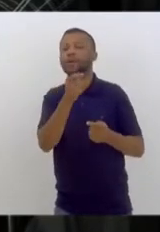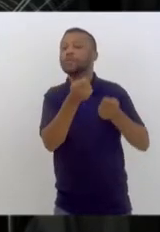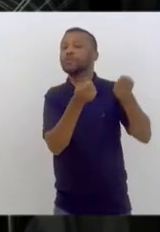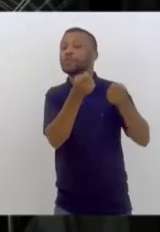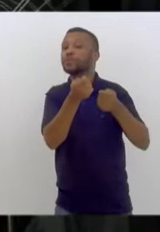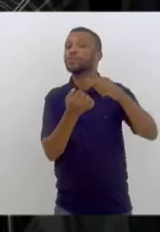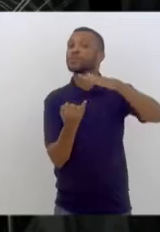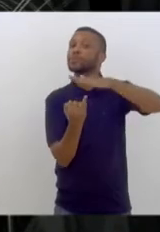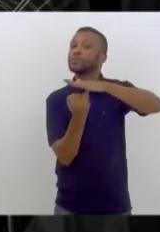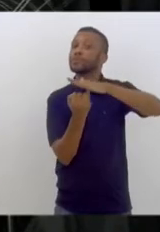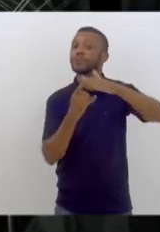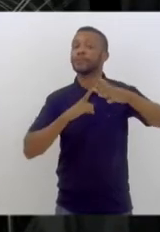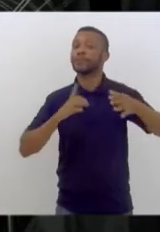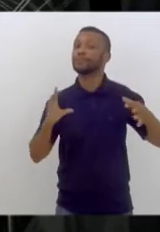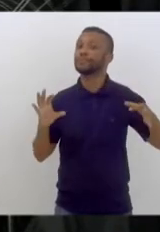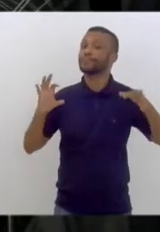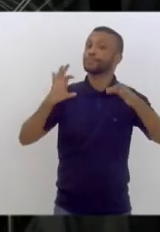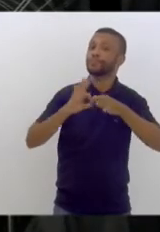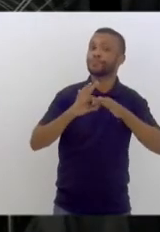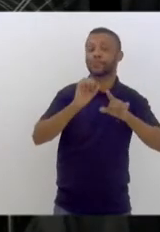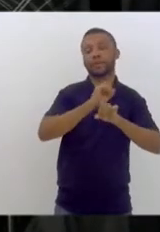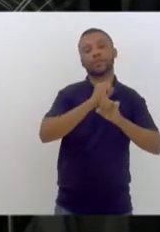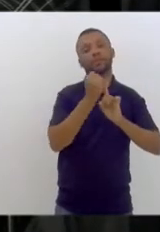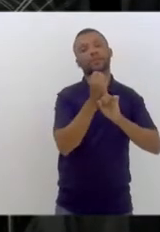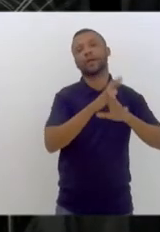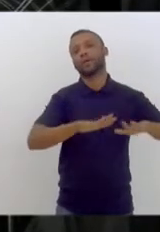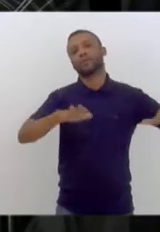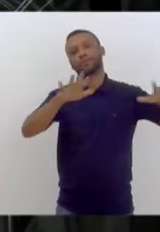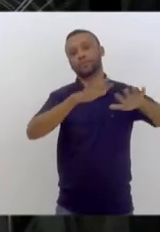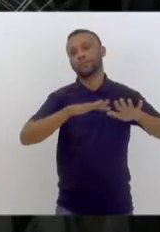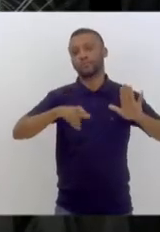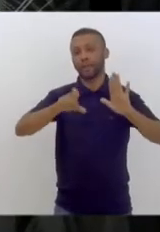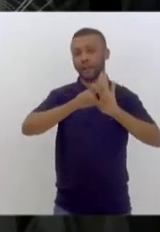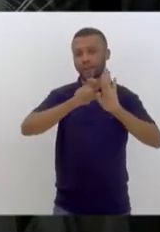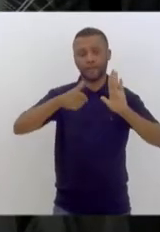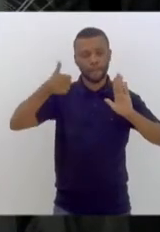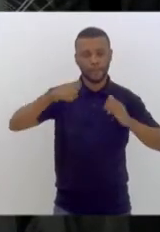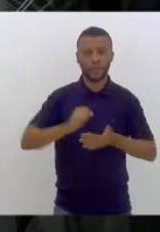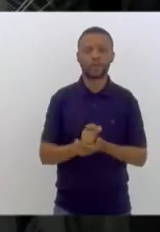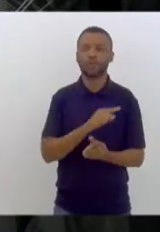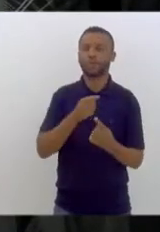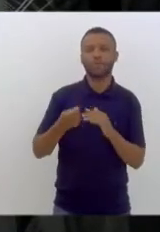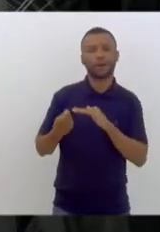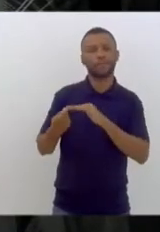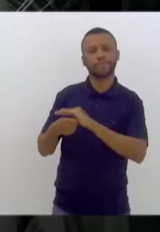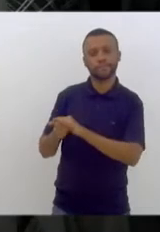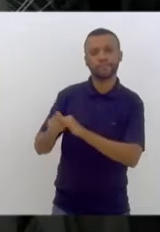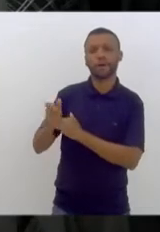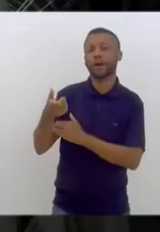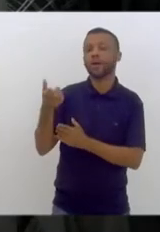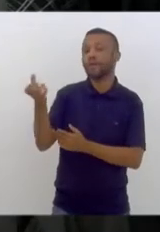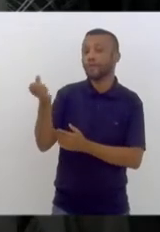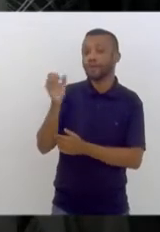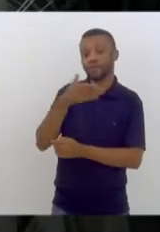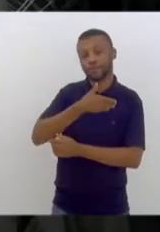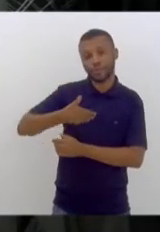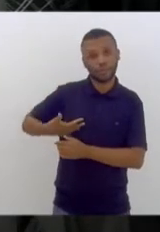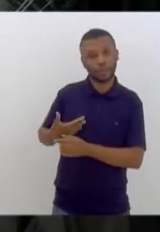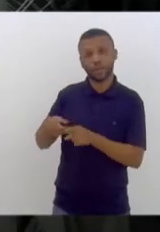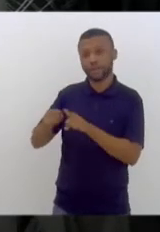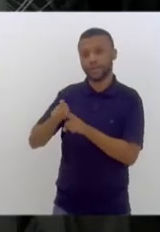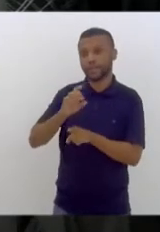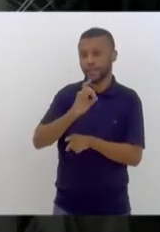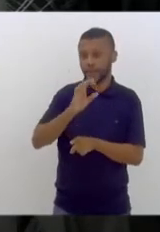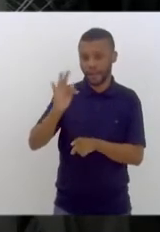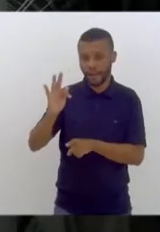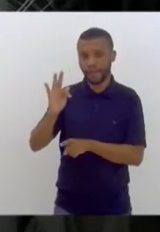a participação da sociedade civil. Parágrafo 1º. Para o financiamento dos fundos estaduais e distrital, poderá